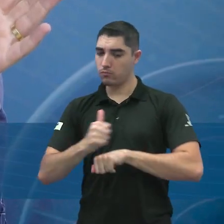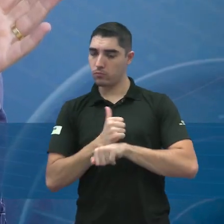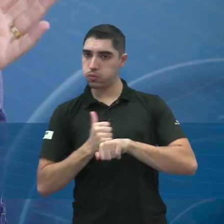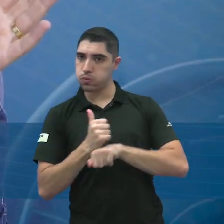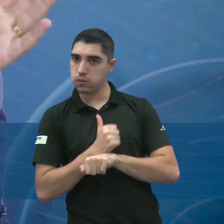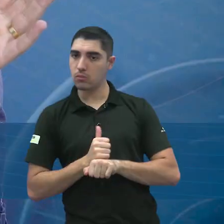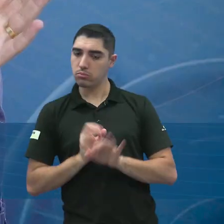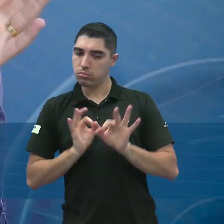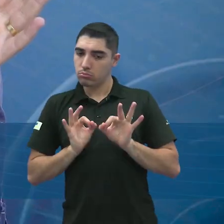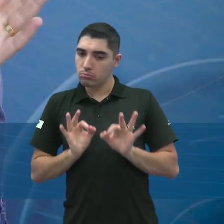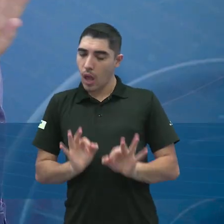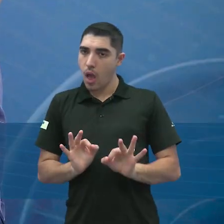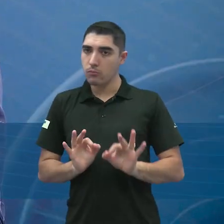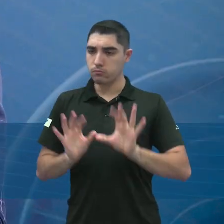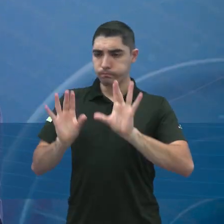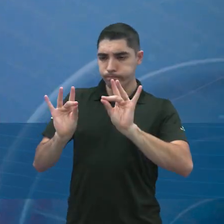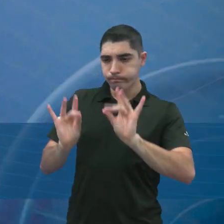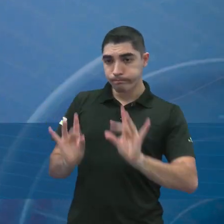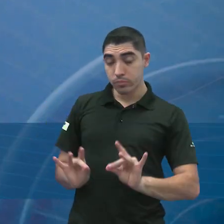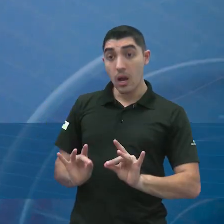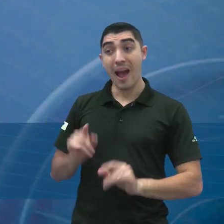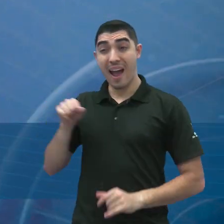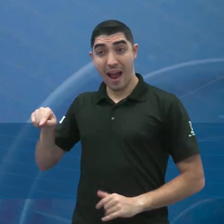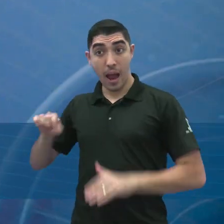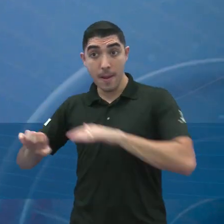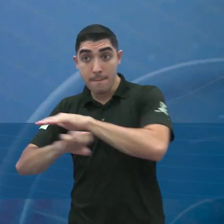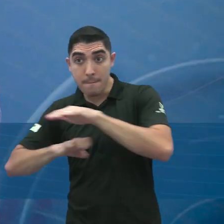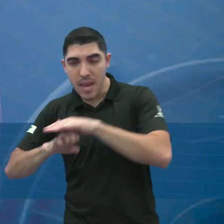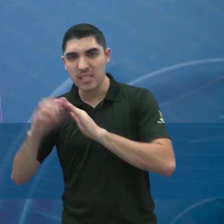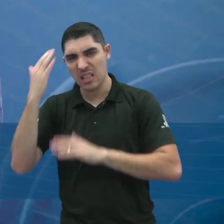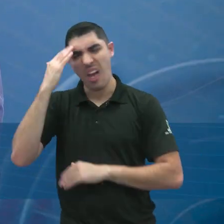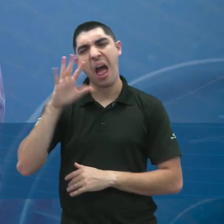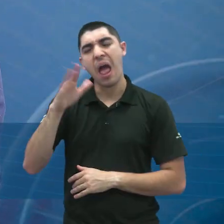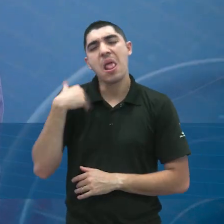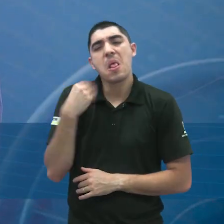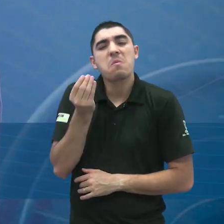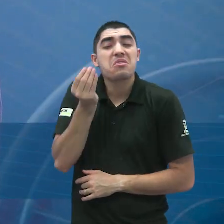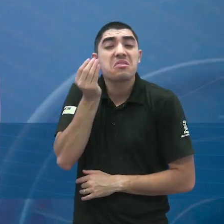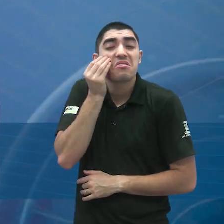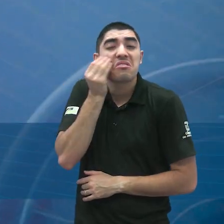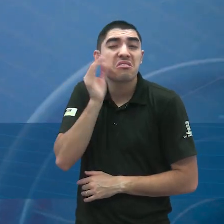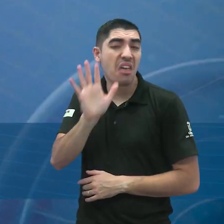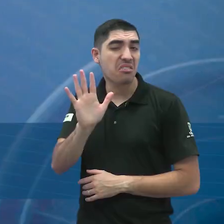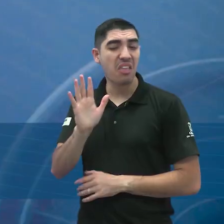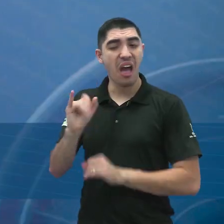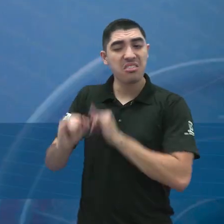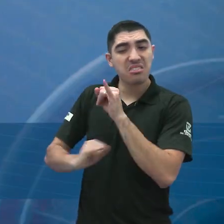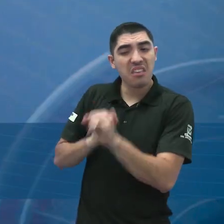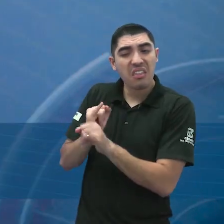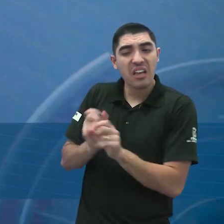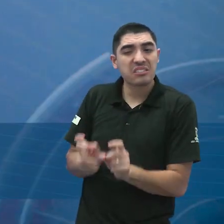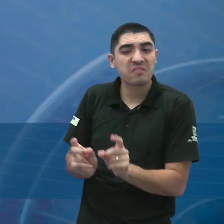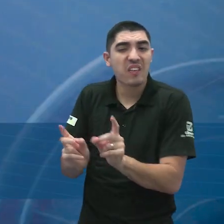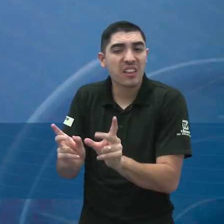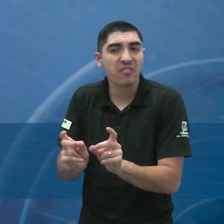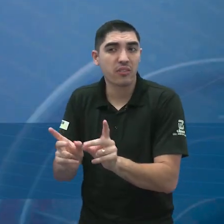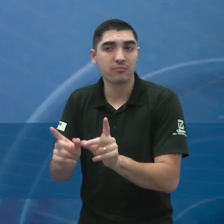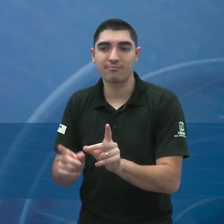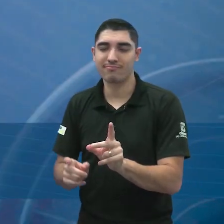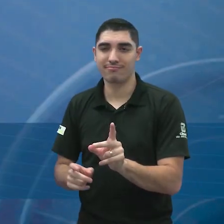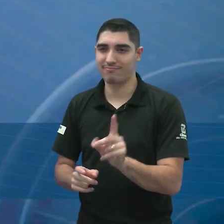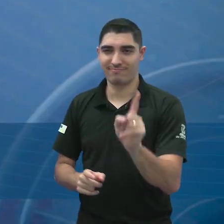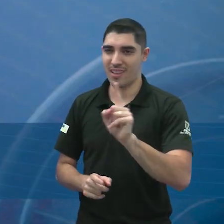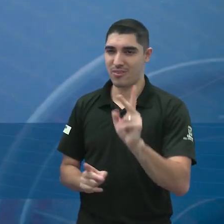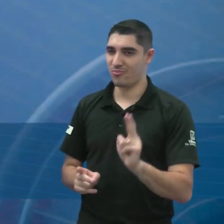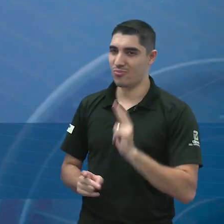muito a atenção. E as empresas que entenderem que ela tem que se profissionalizar e não entender como, eu vou tentar fazer um puxadinho do meu e-commerce, isso